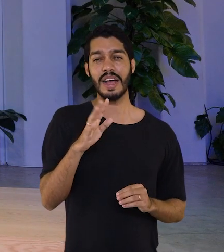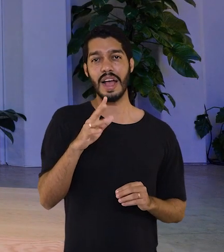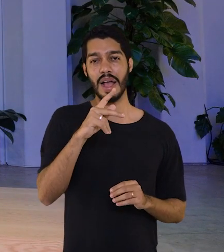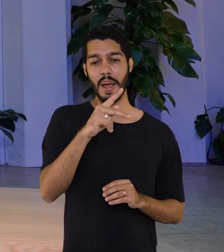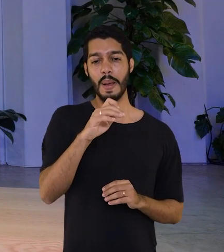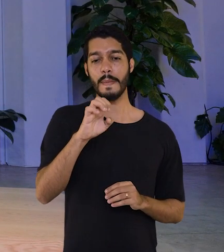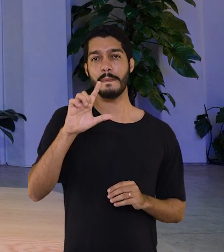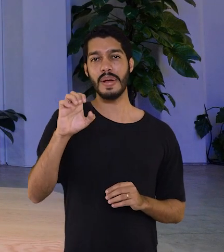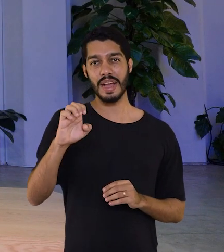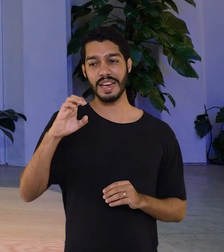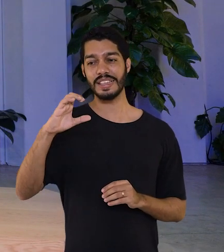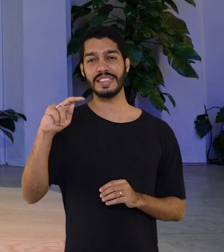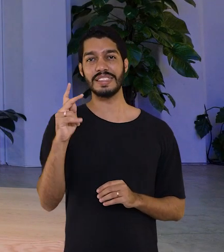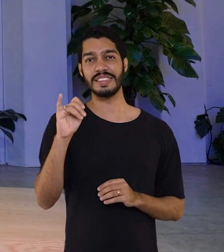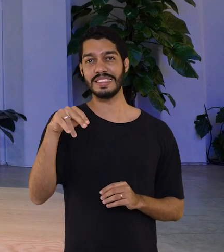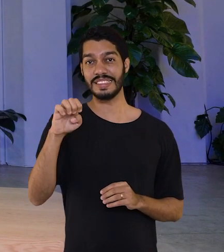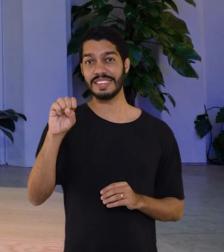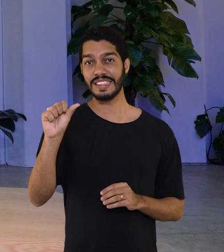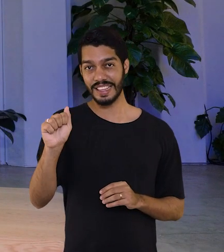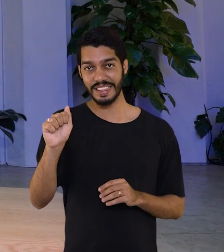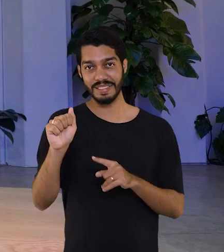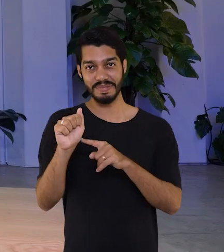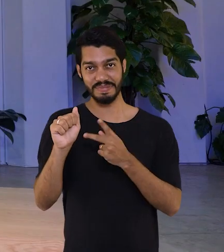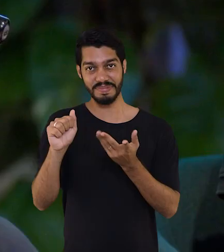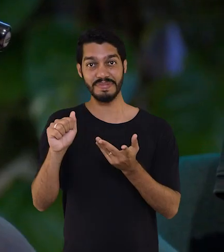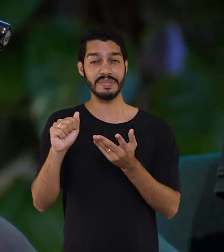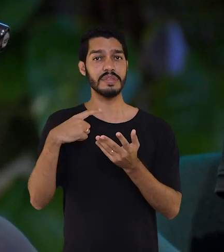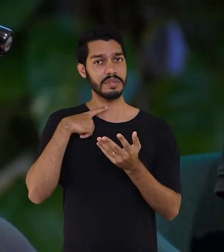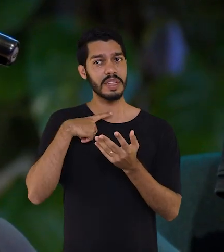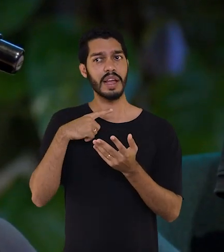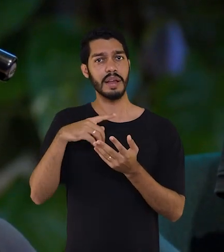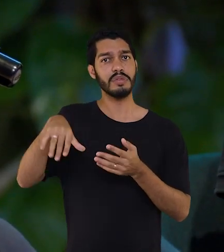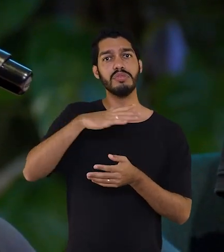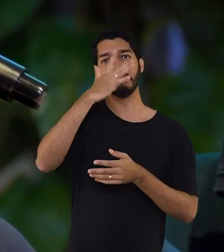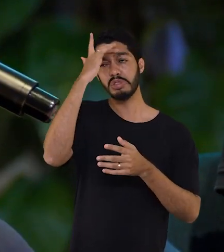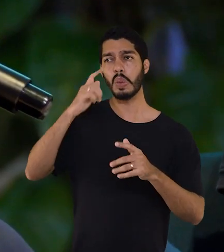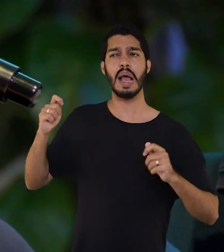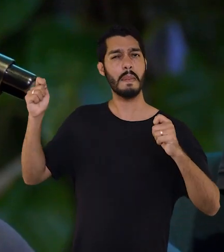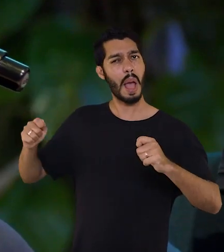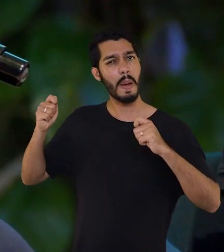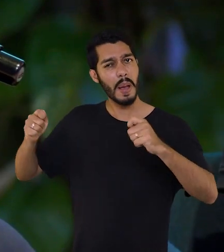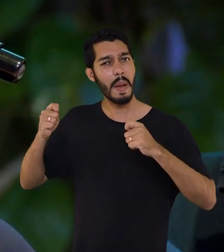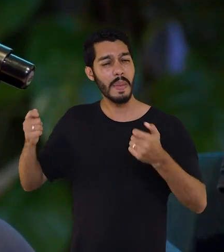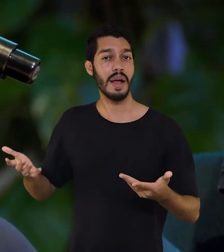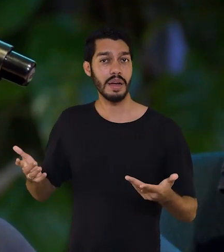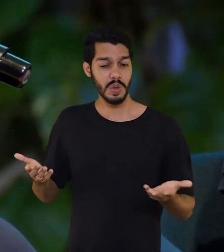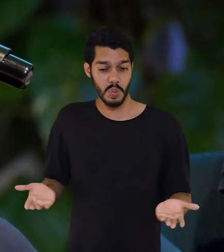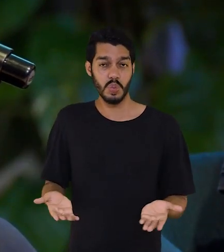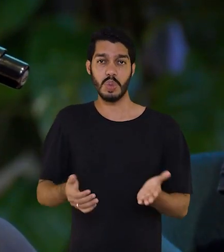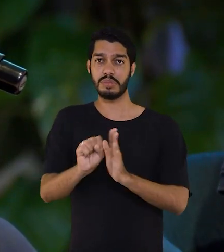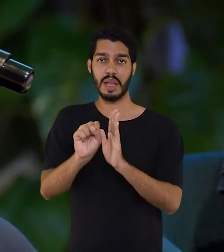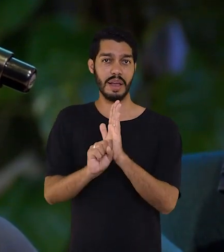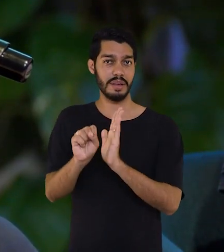Peste chinesa? Pele chinesa, pois é. Então, assim, houve um protesto disso. E se a gente parar para